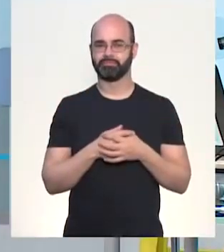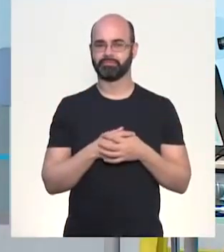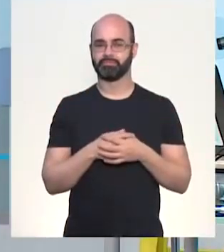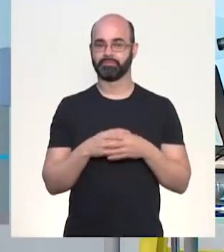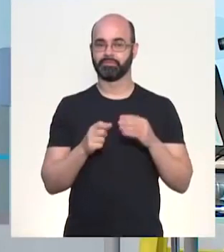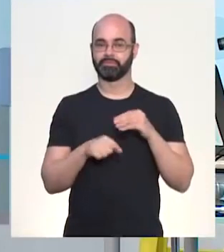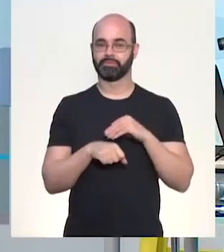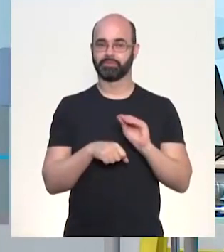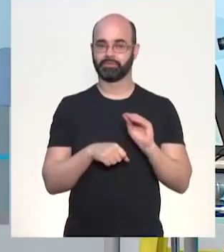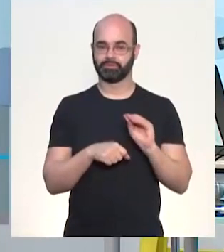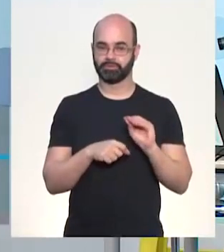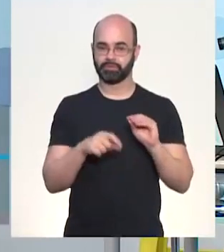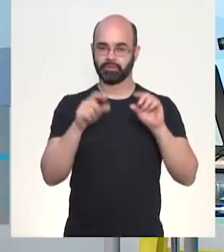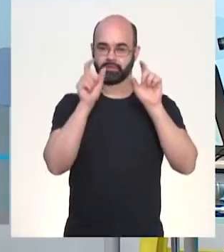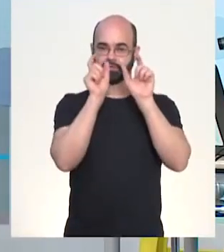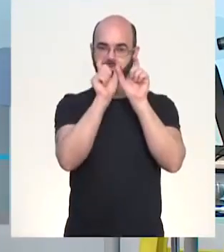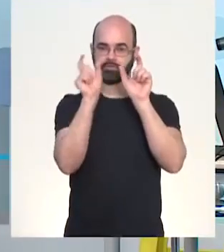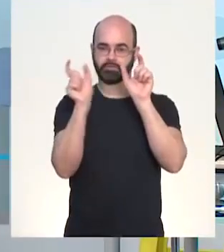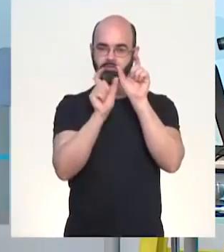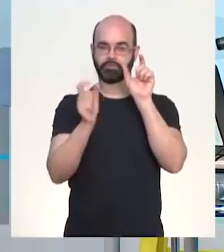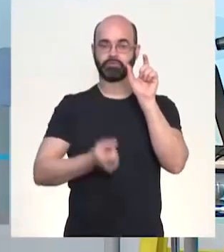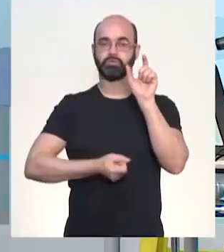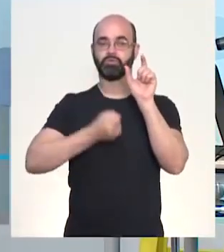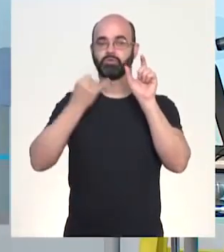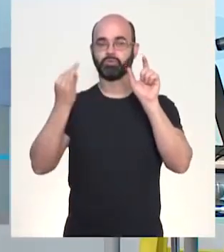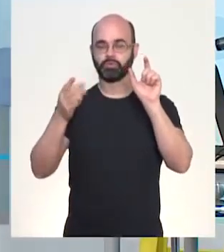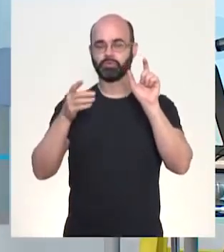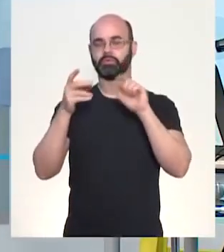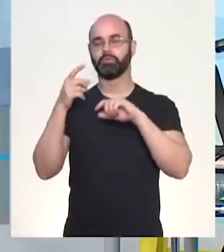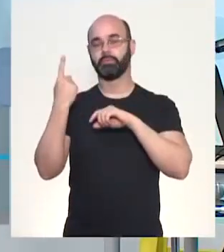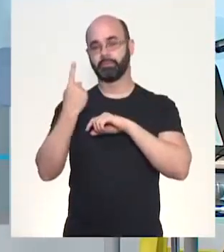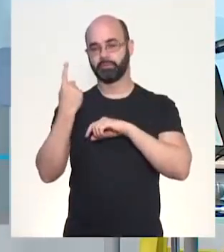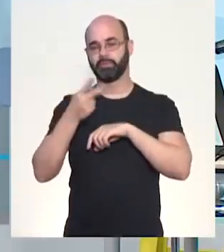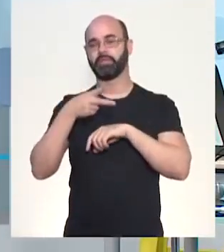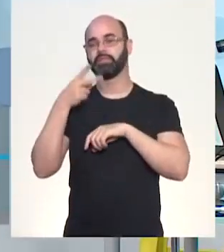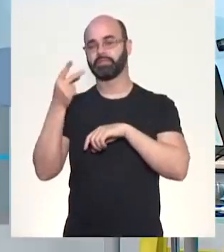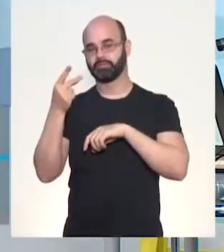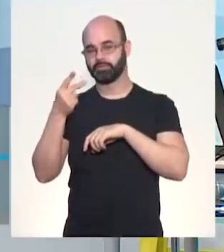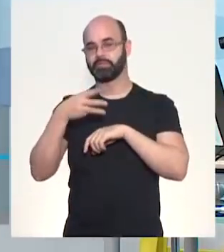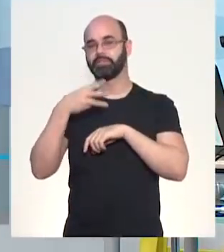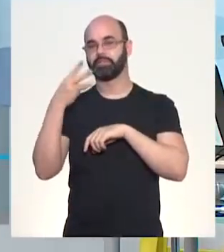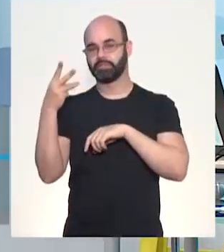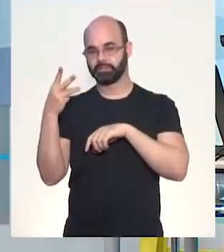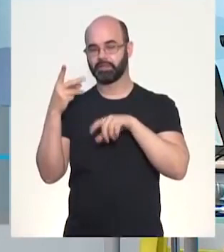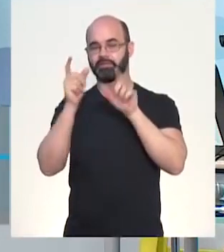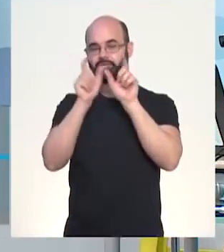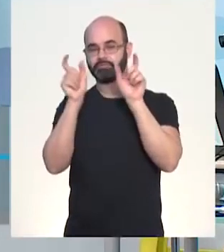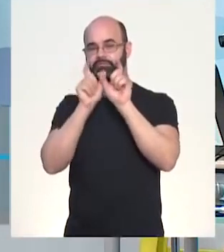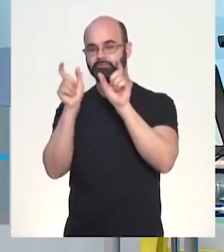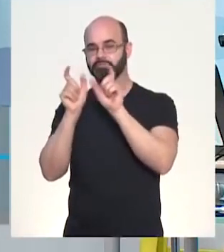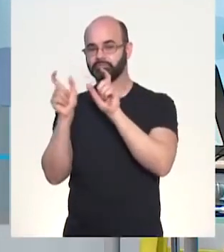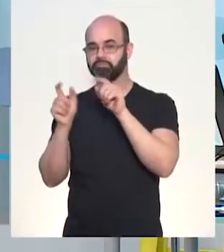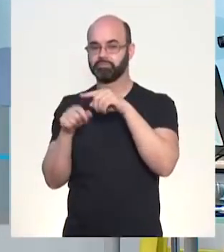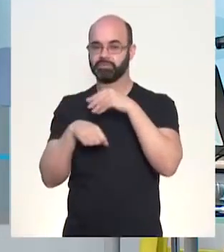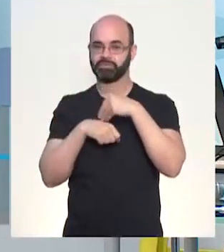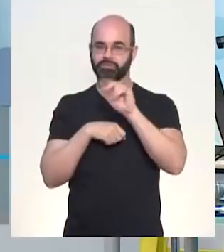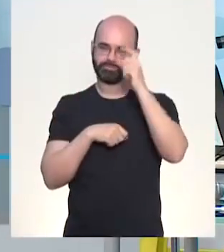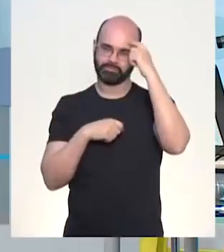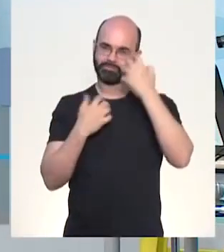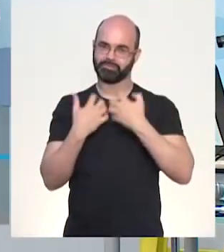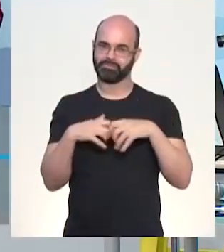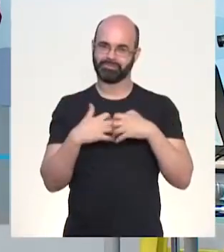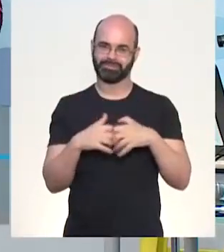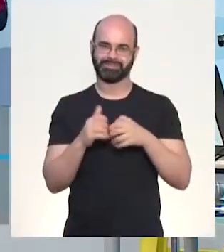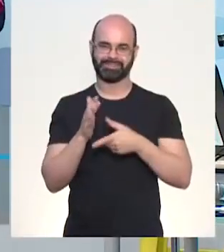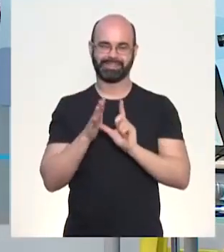Dica: conta o número de quadradinhos que tem na primeira peça, número de quadradinhos na segunda, número de quadradinhos na terceira, e aí já é um bom caminho, inclusive com aquela